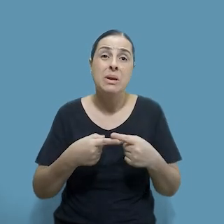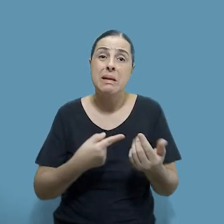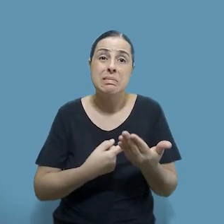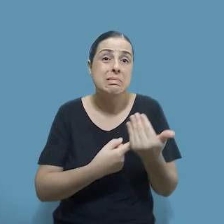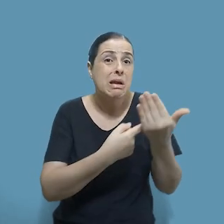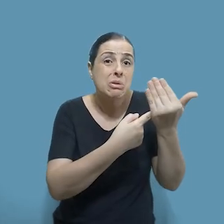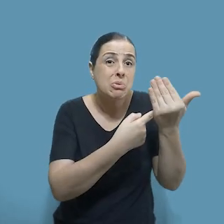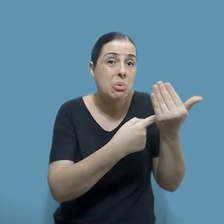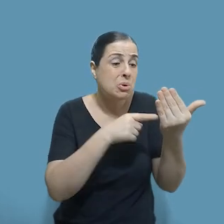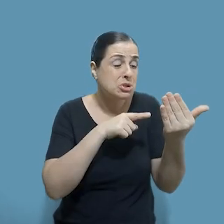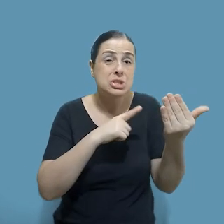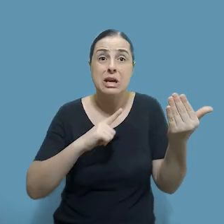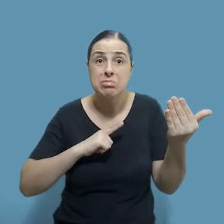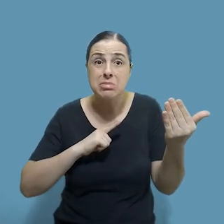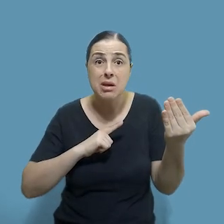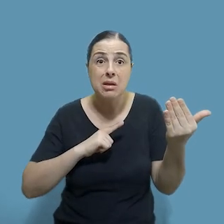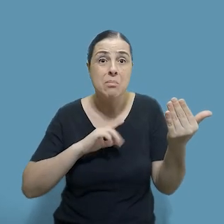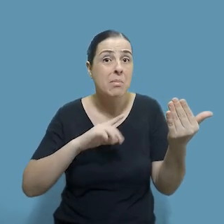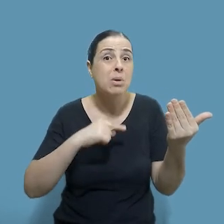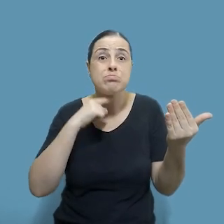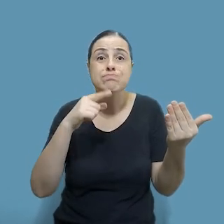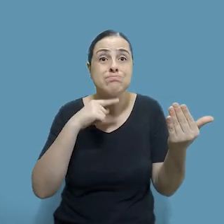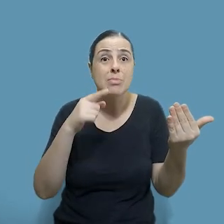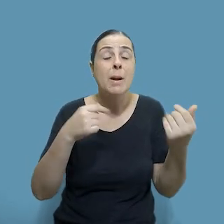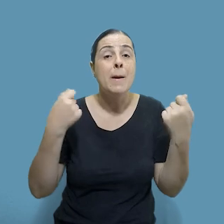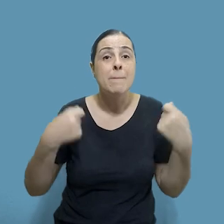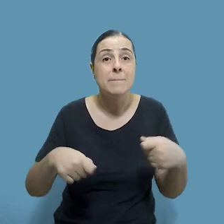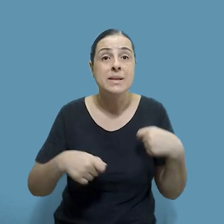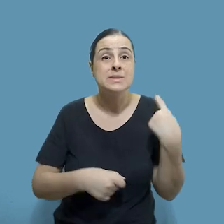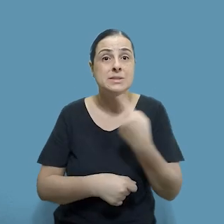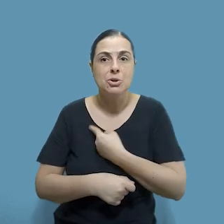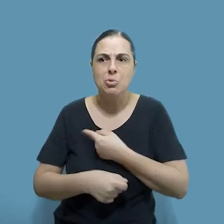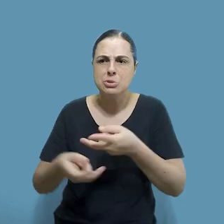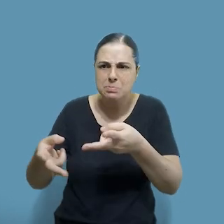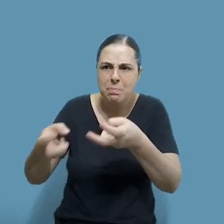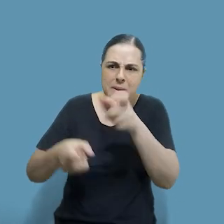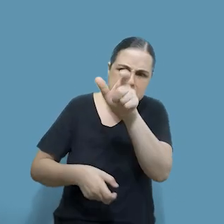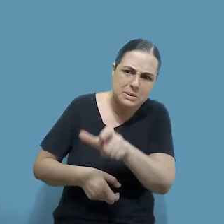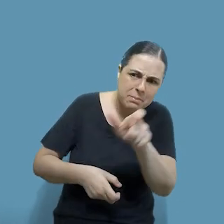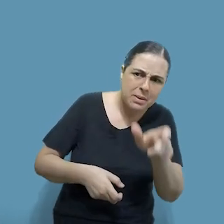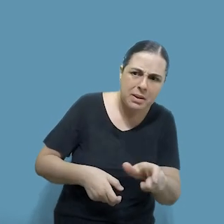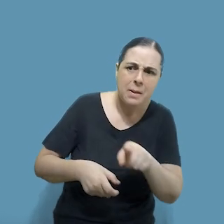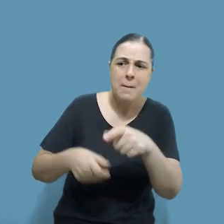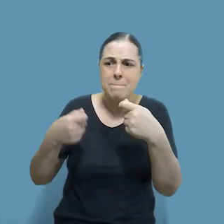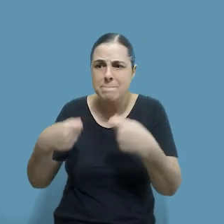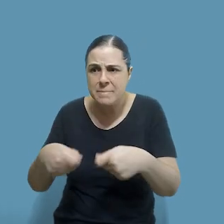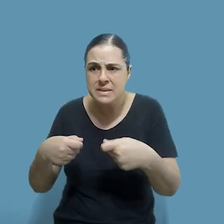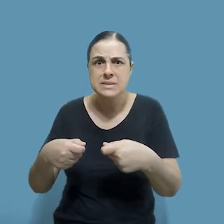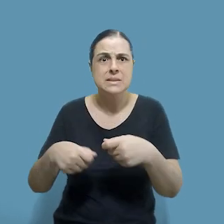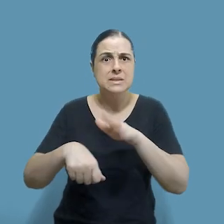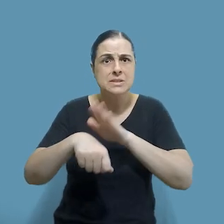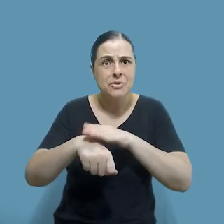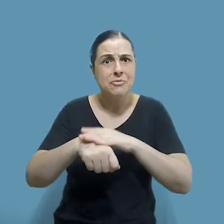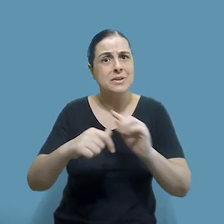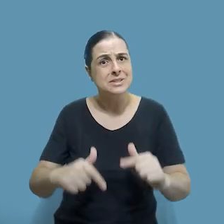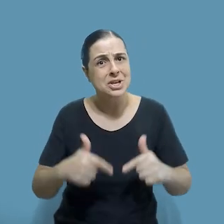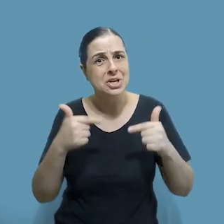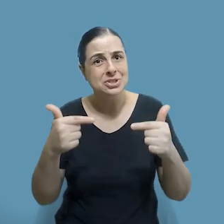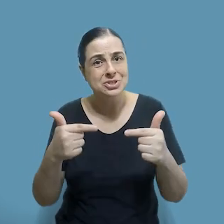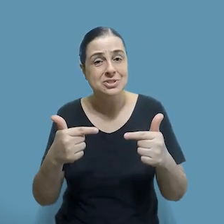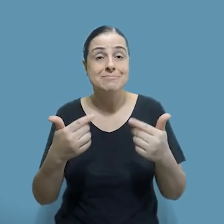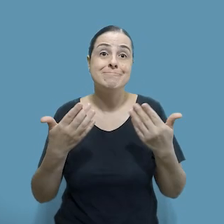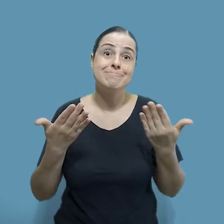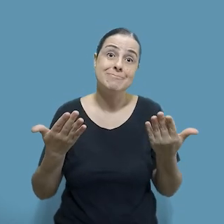gente não consegue enxergar esse outro. E é muito relativo também, Fabi, sem dúvida, mas também é